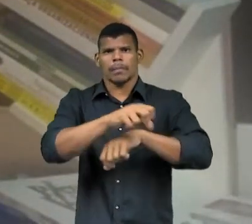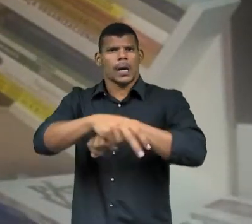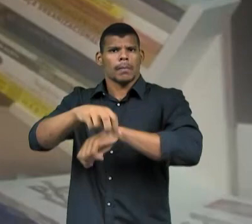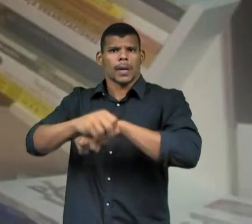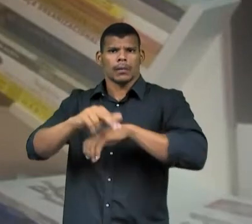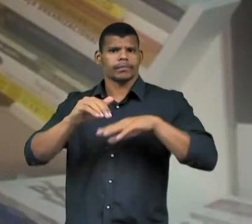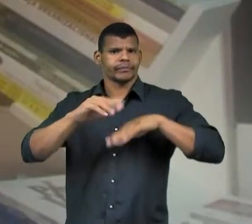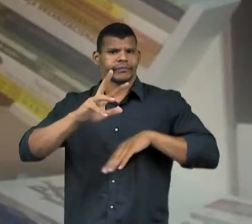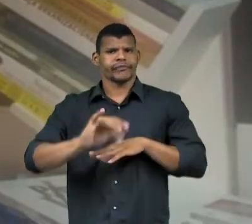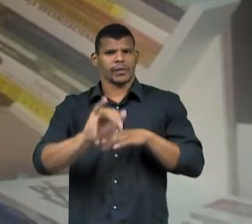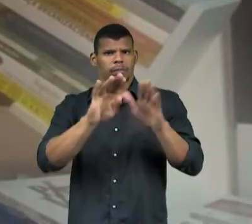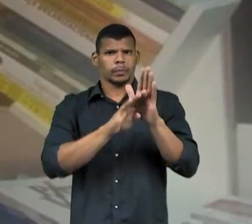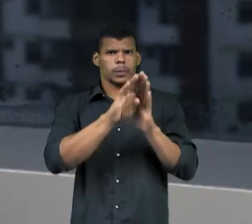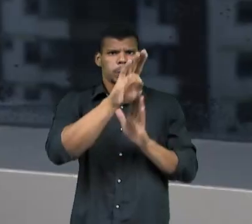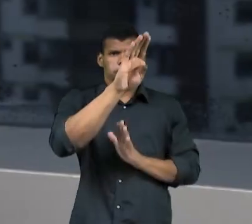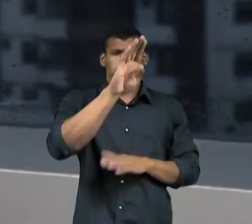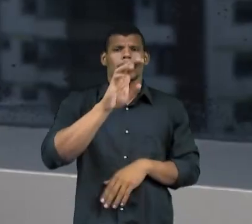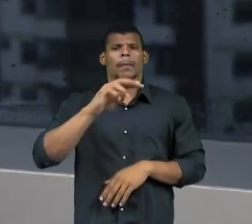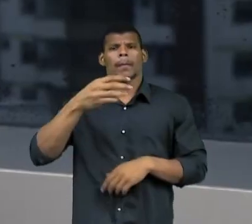cresce.